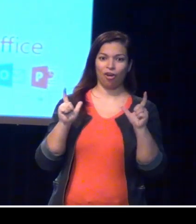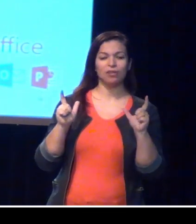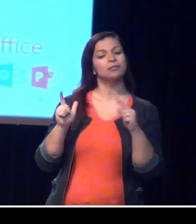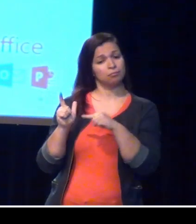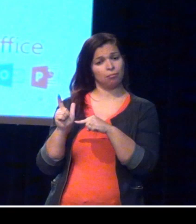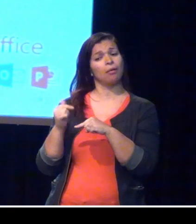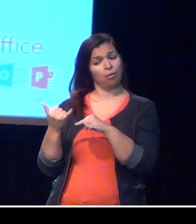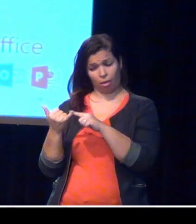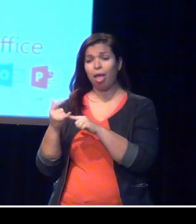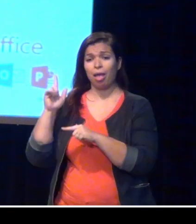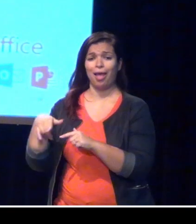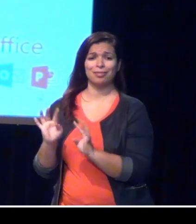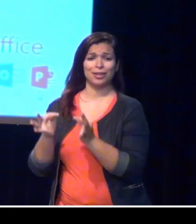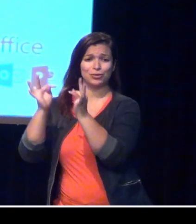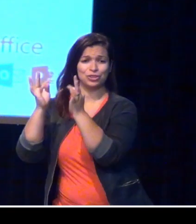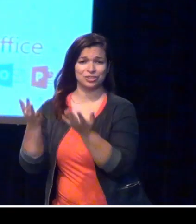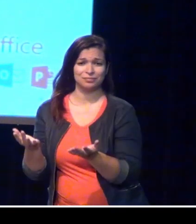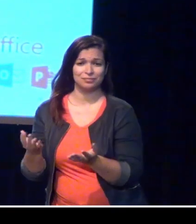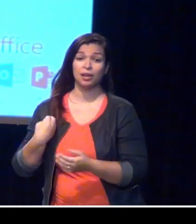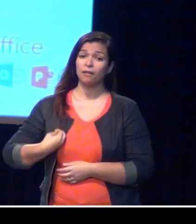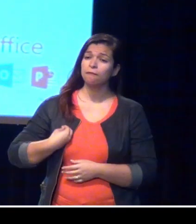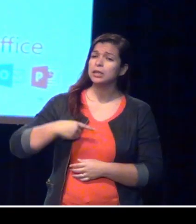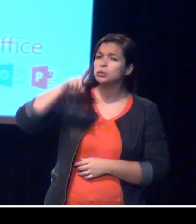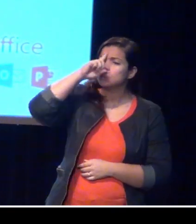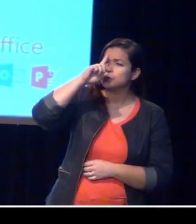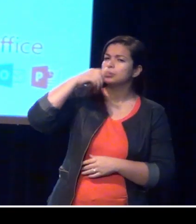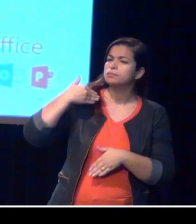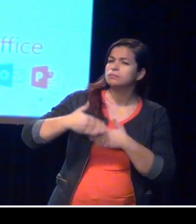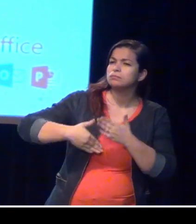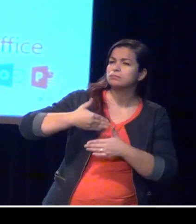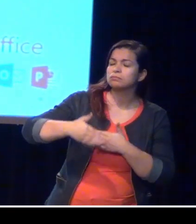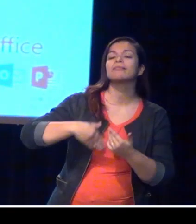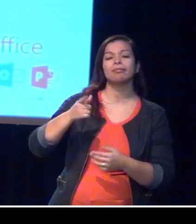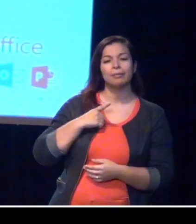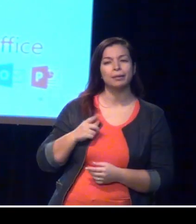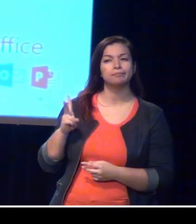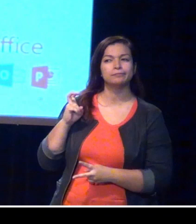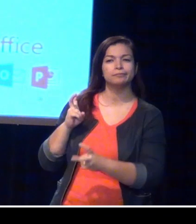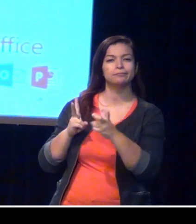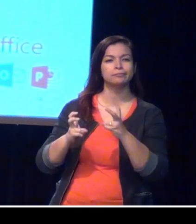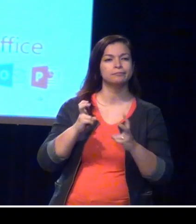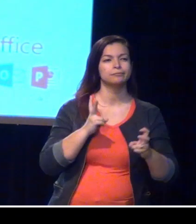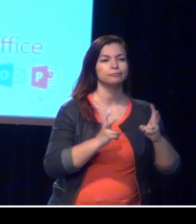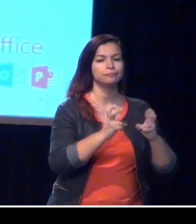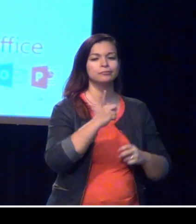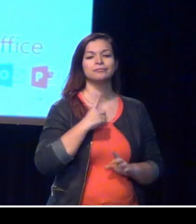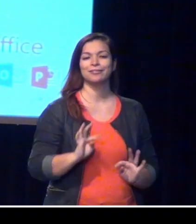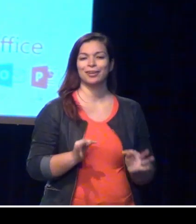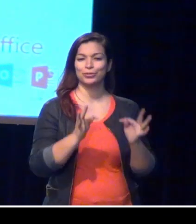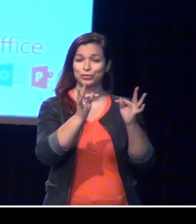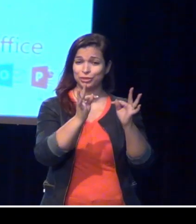todas as informações do nosso dia a dia, ela vem do uso de tecnologia, e muito dessas tecnologias